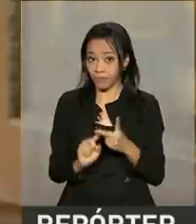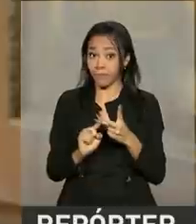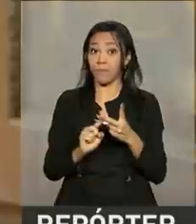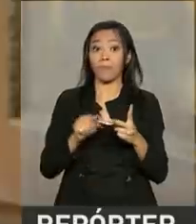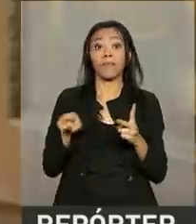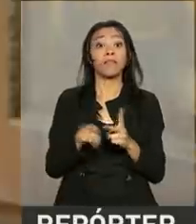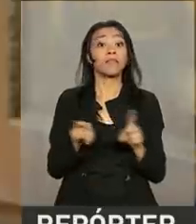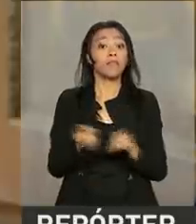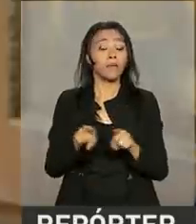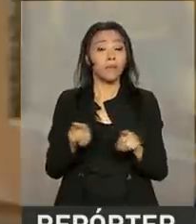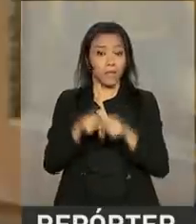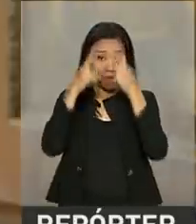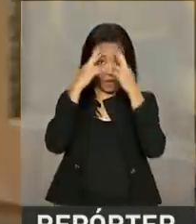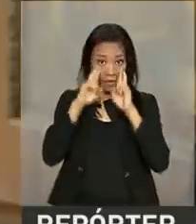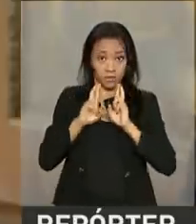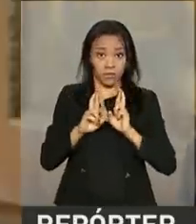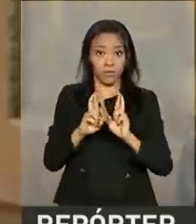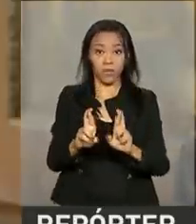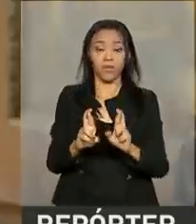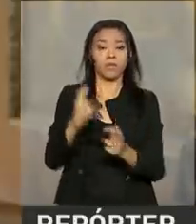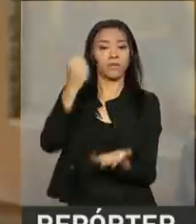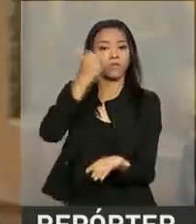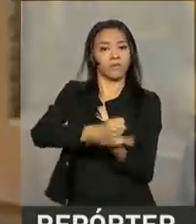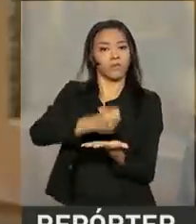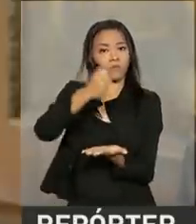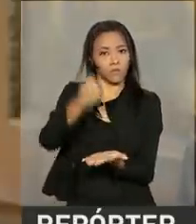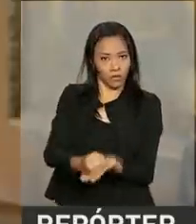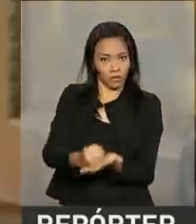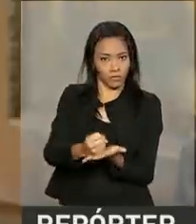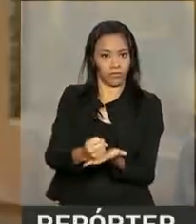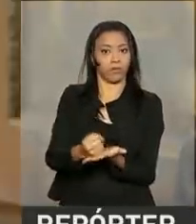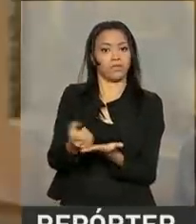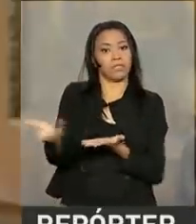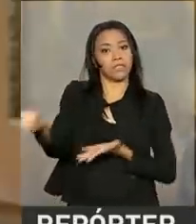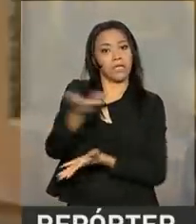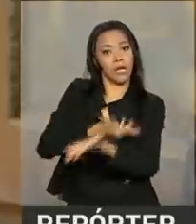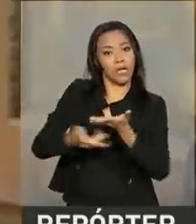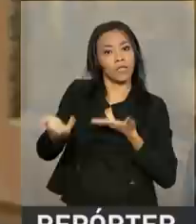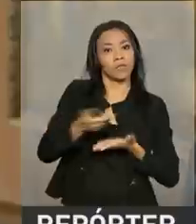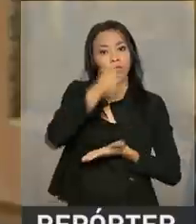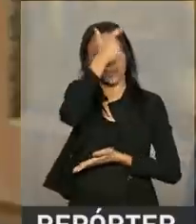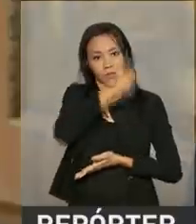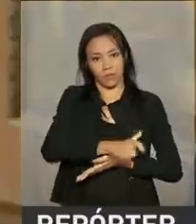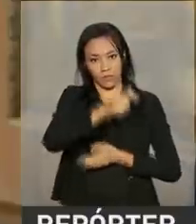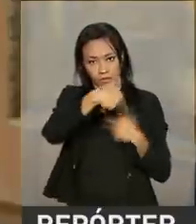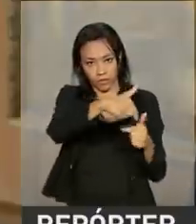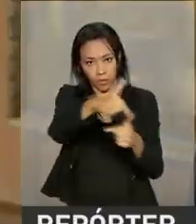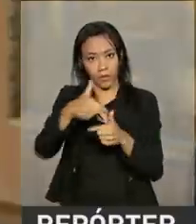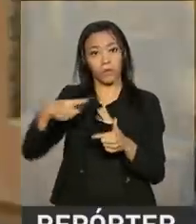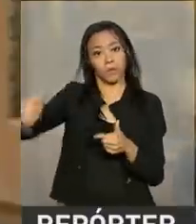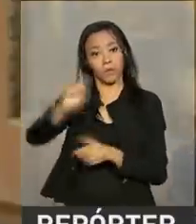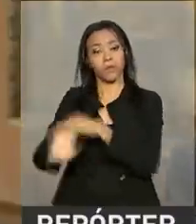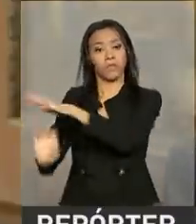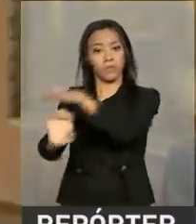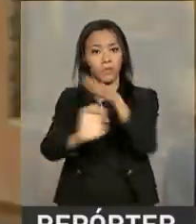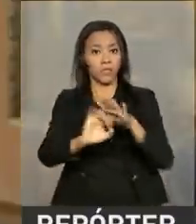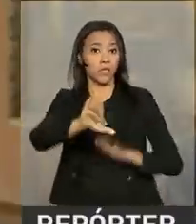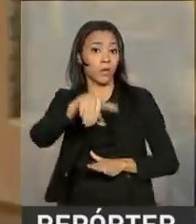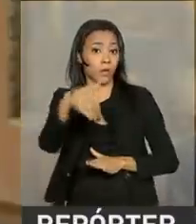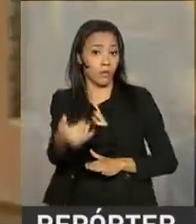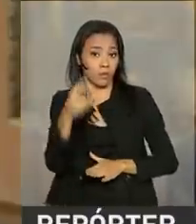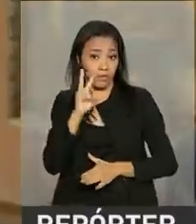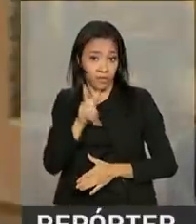segurança jurídica nas relações entre capital e trabalho. A partir do momento que você vai prestigiar a